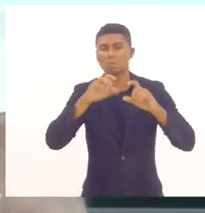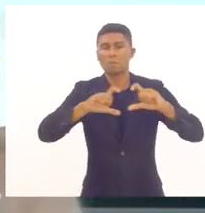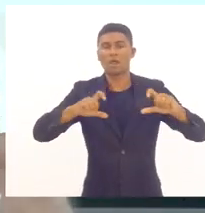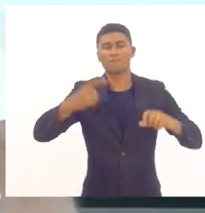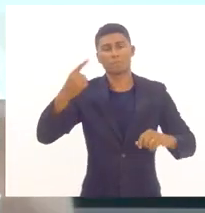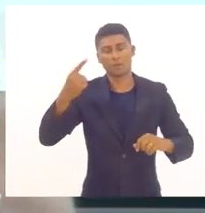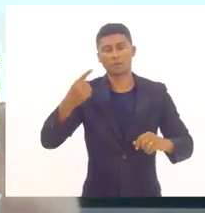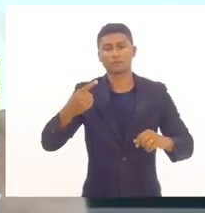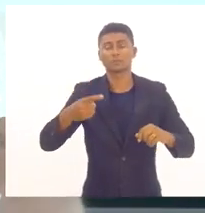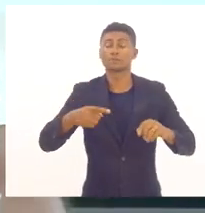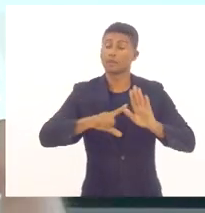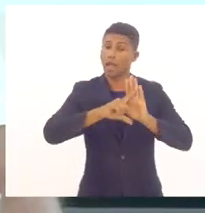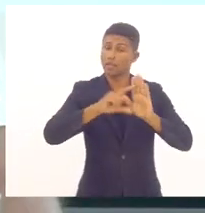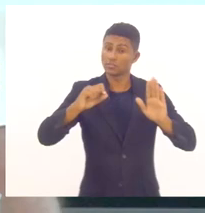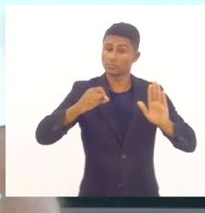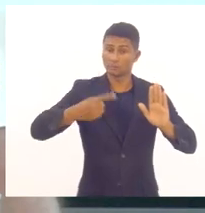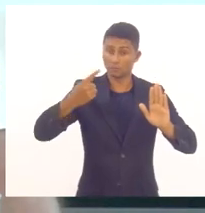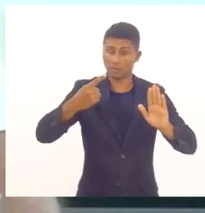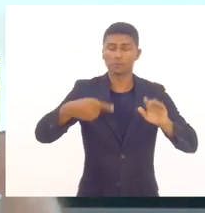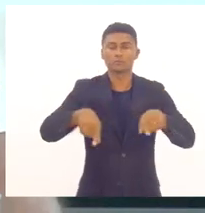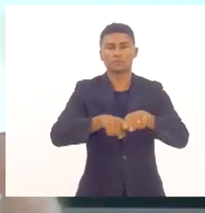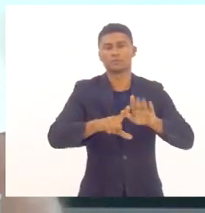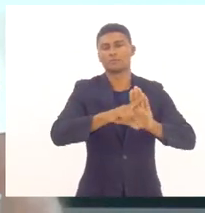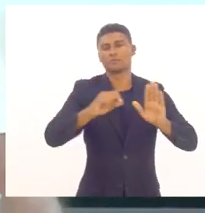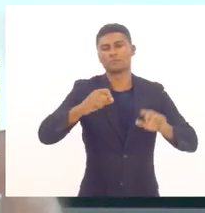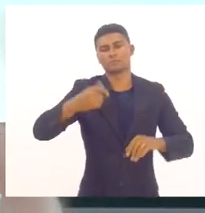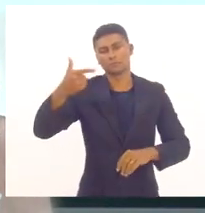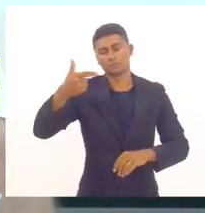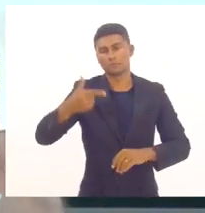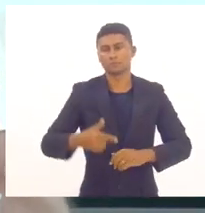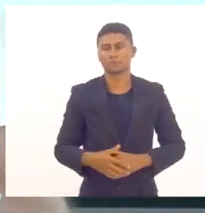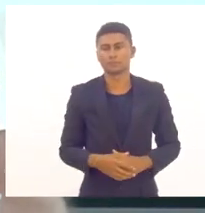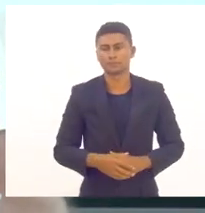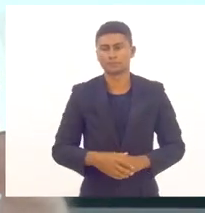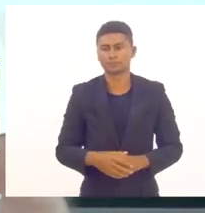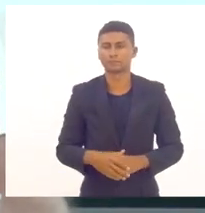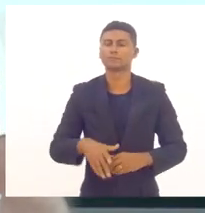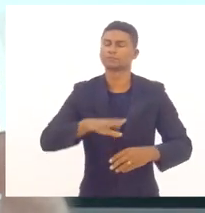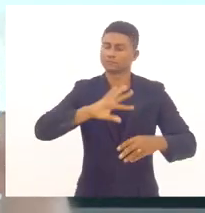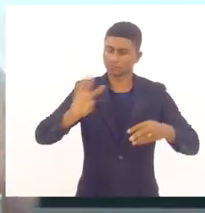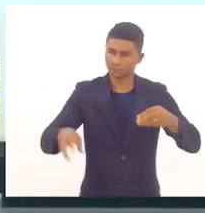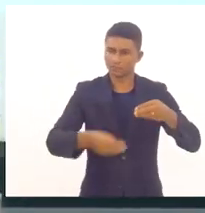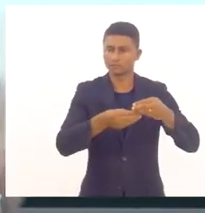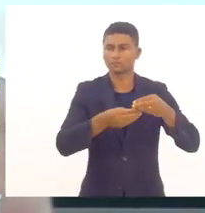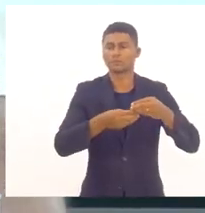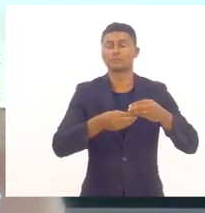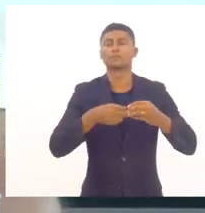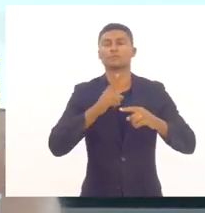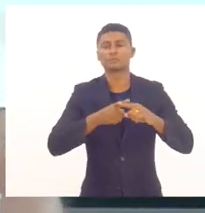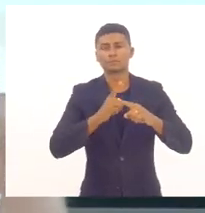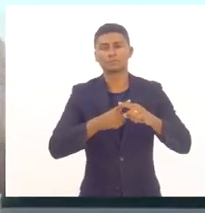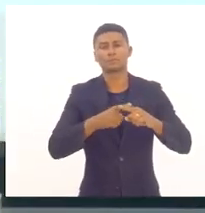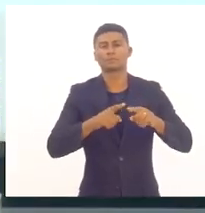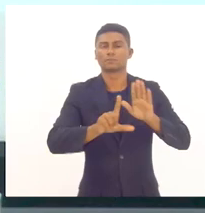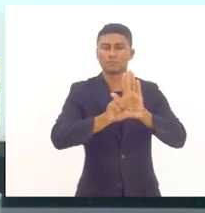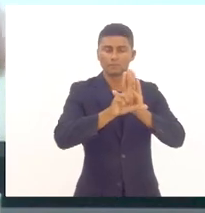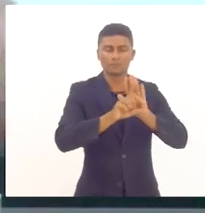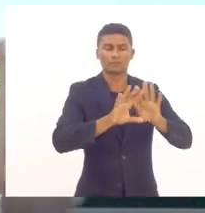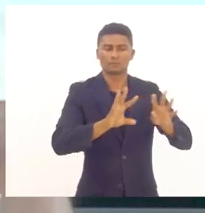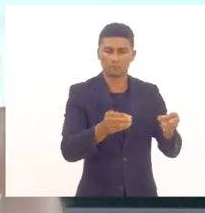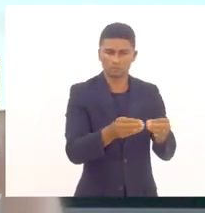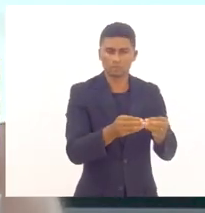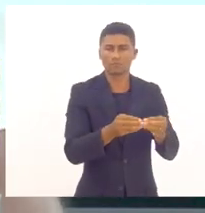e o artigo 1º e o artigo 2º. Bem. Acrescenta-se ele, que a lei vai ficar mais enxuta, vai garantir